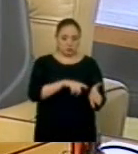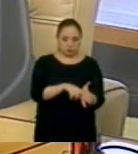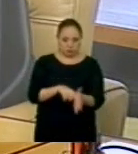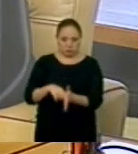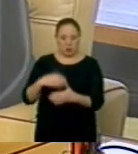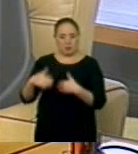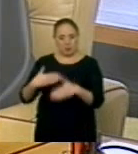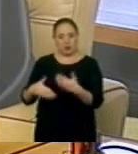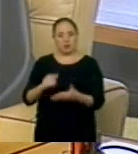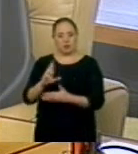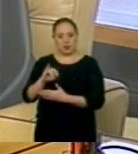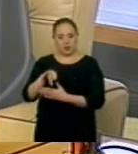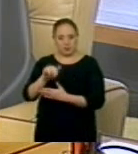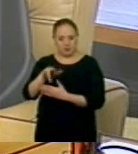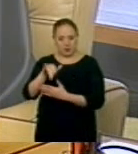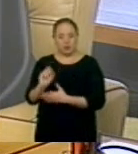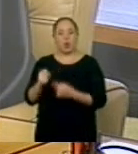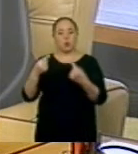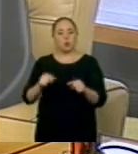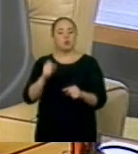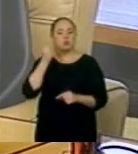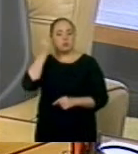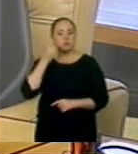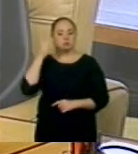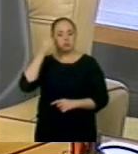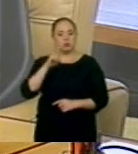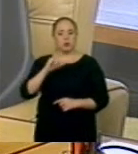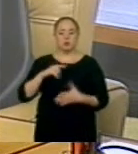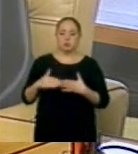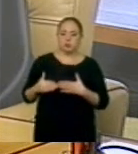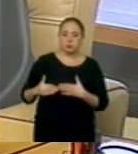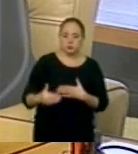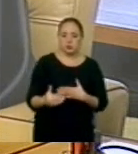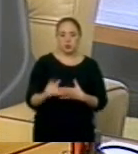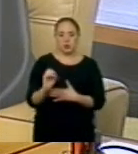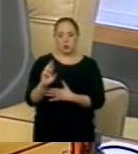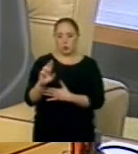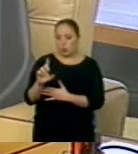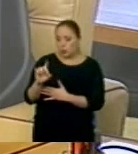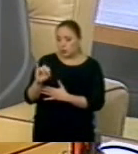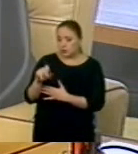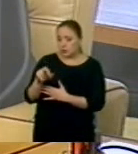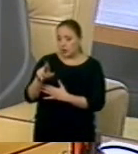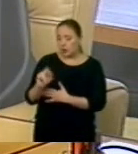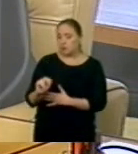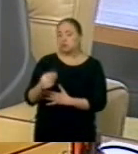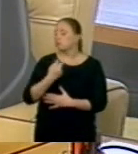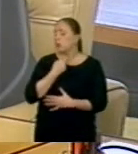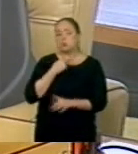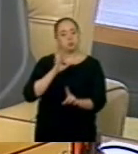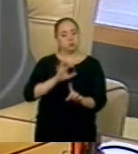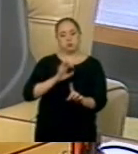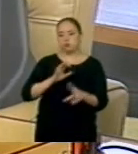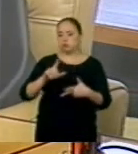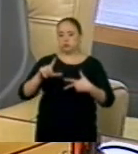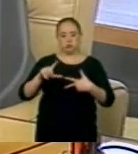processos criminais deflagrados contra parlamentares haverão de transcorrer ordinariamente, sem qualquer interferência do Poder